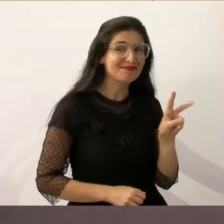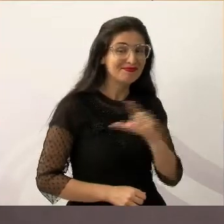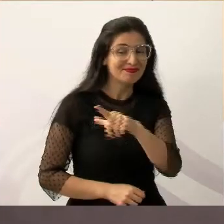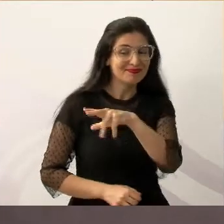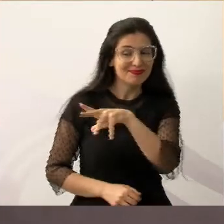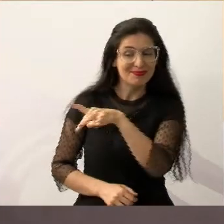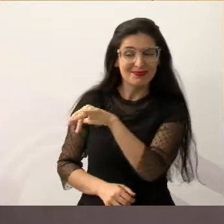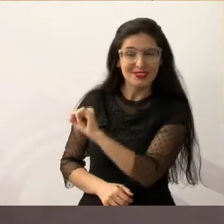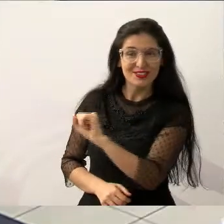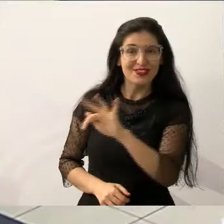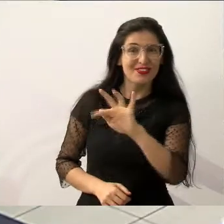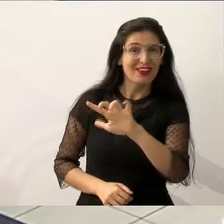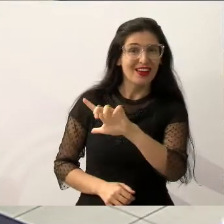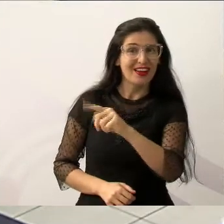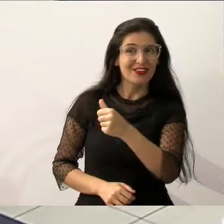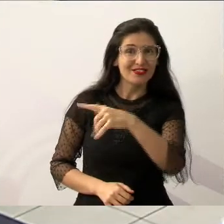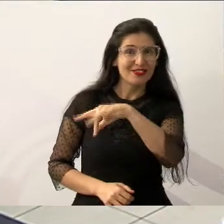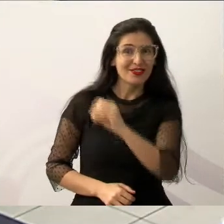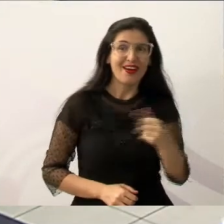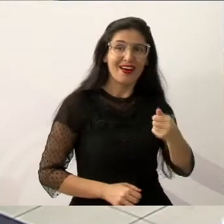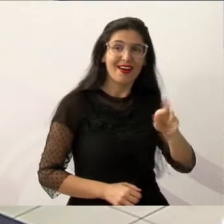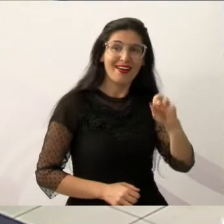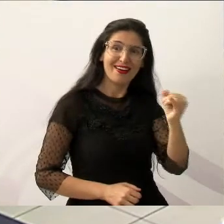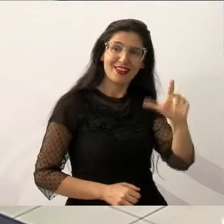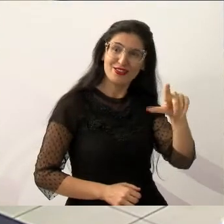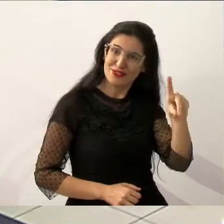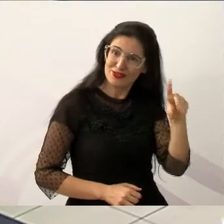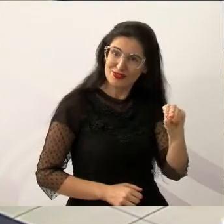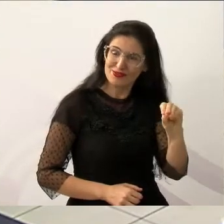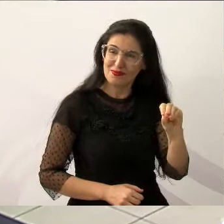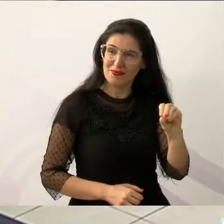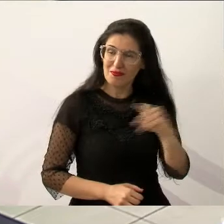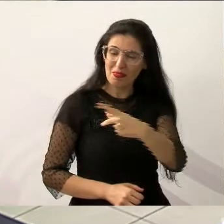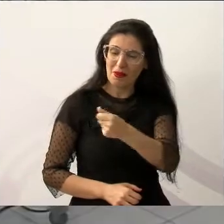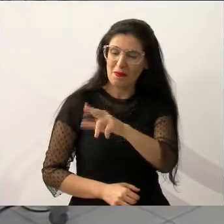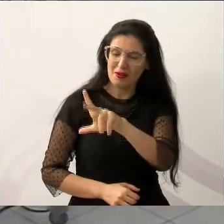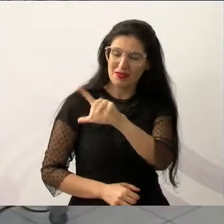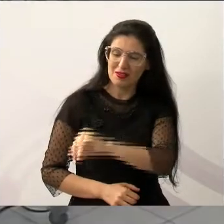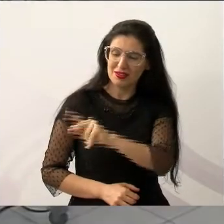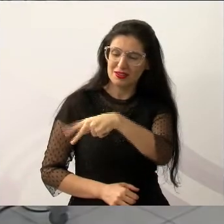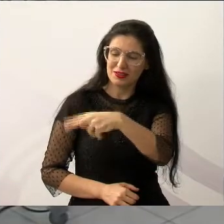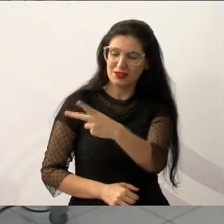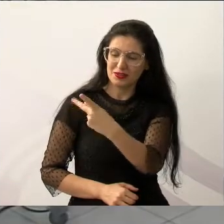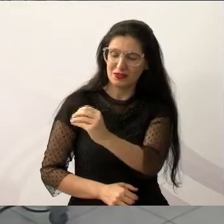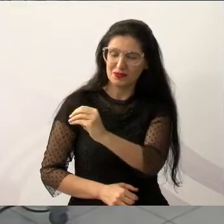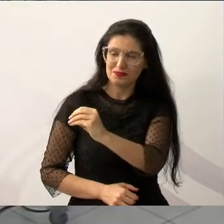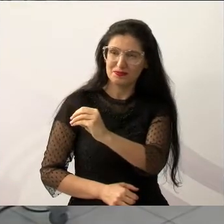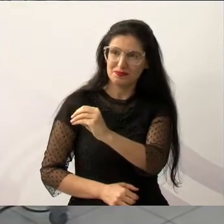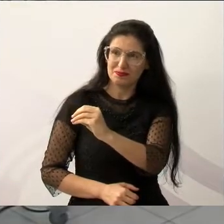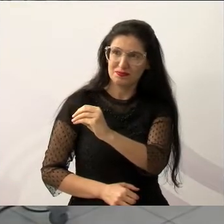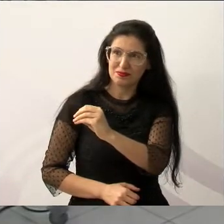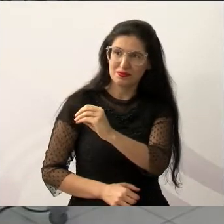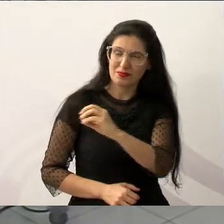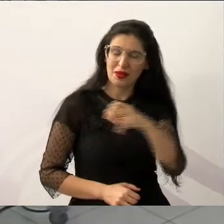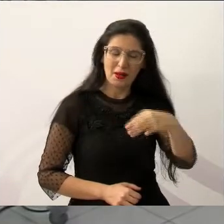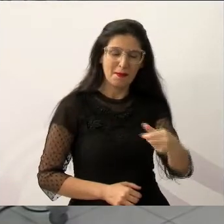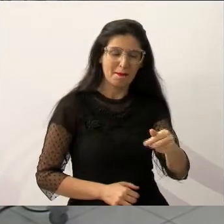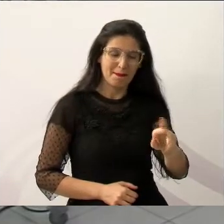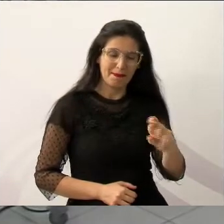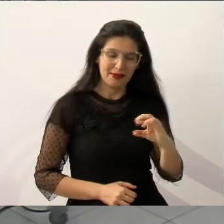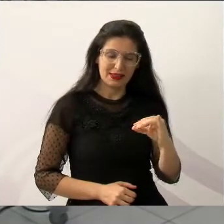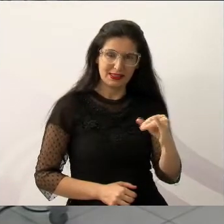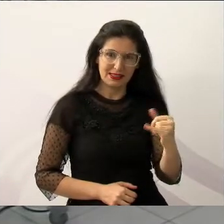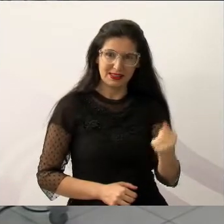Luiz Flávio, Arildo Batista, Paulinho dos Condutores, doutora